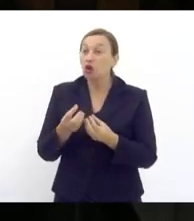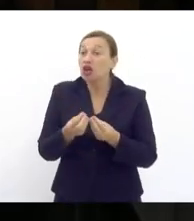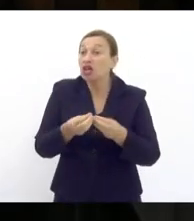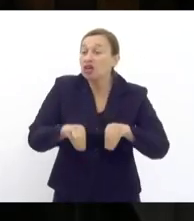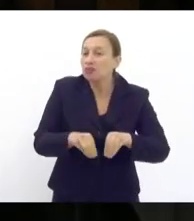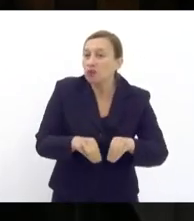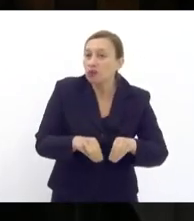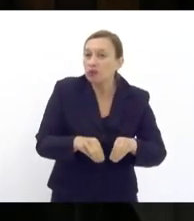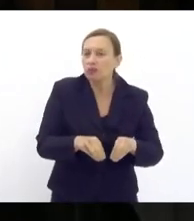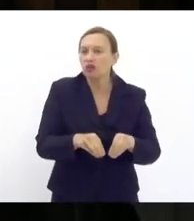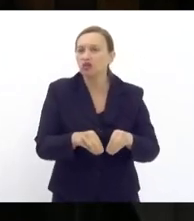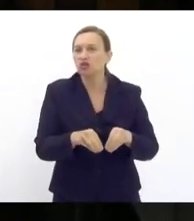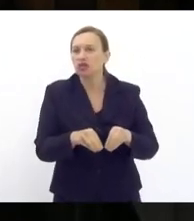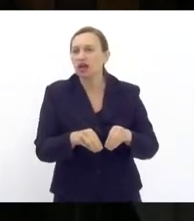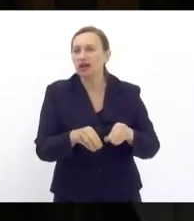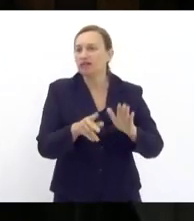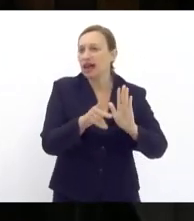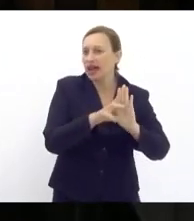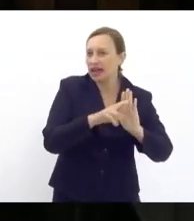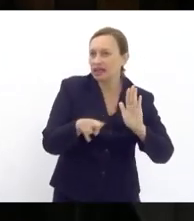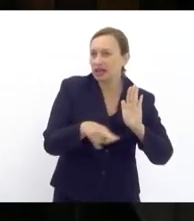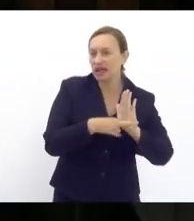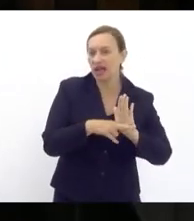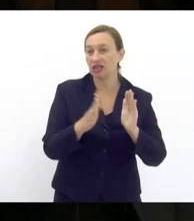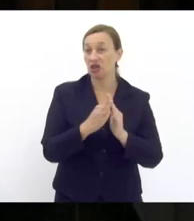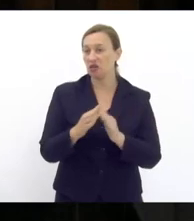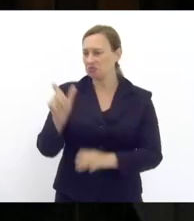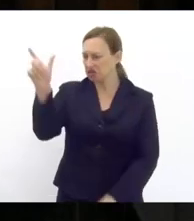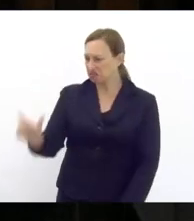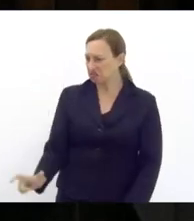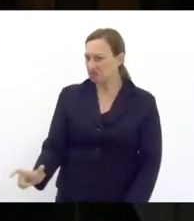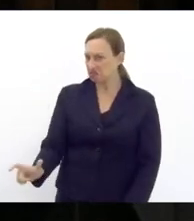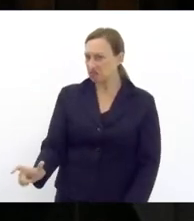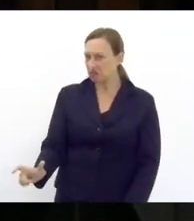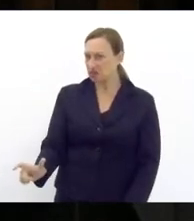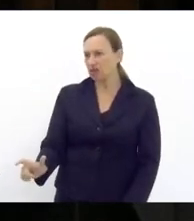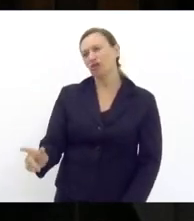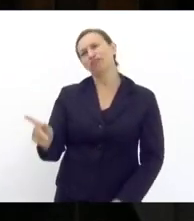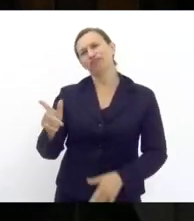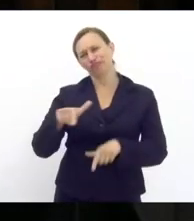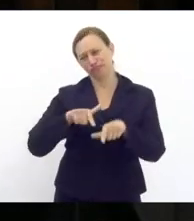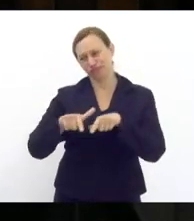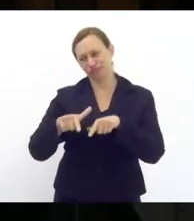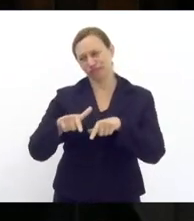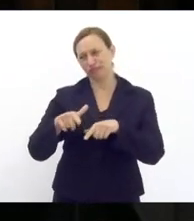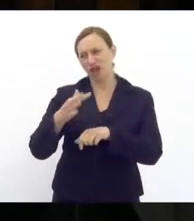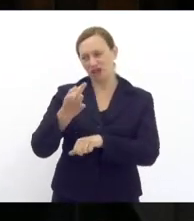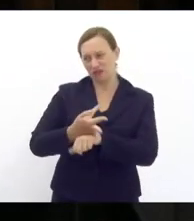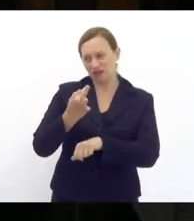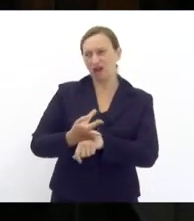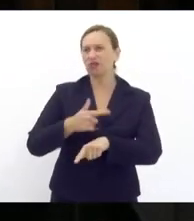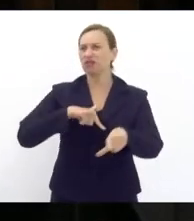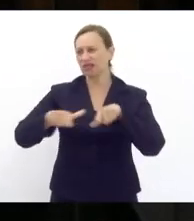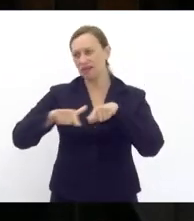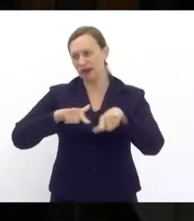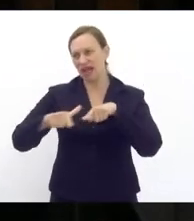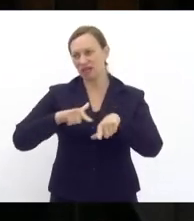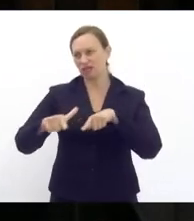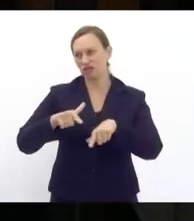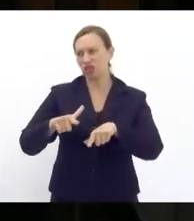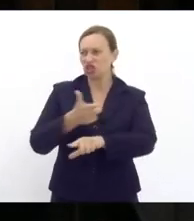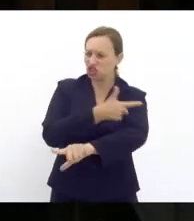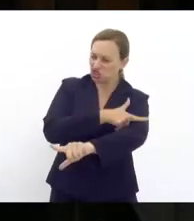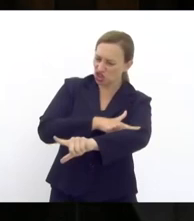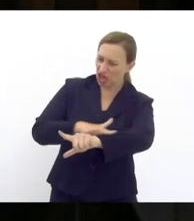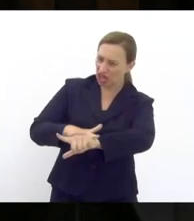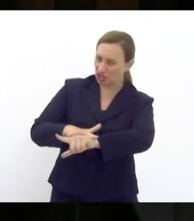decoro protagonizado por esse indivíduo no mandato parlamentar, professor Josimar, que